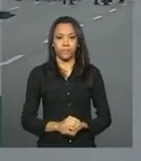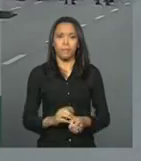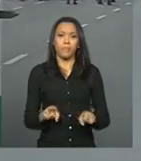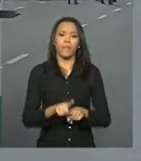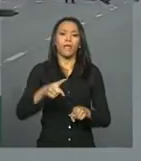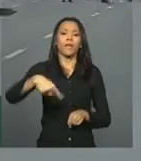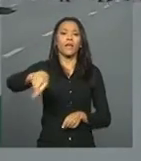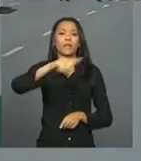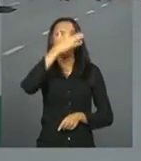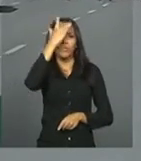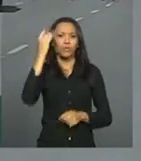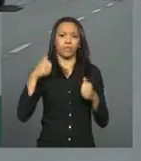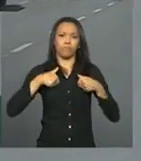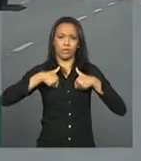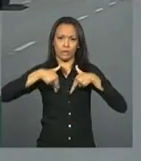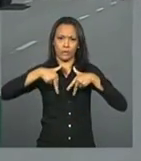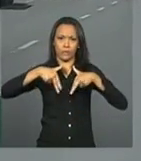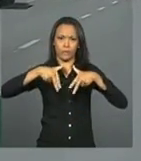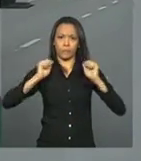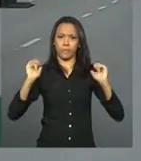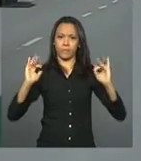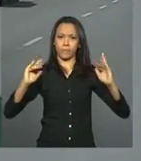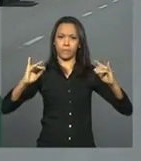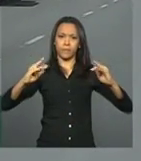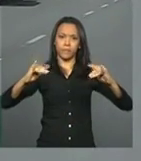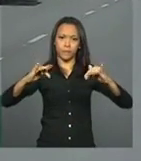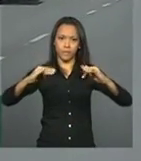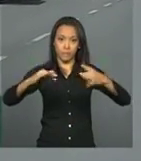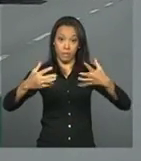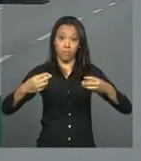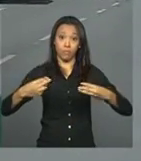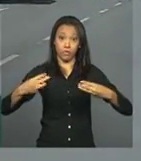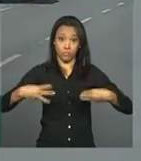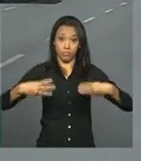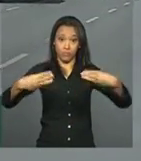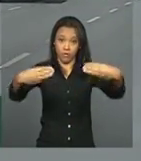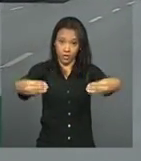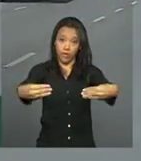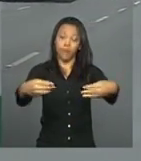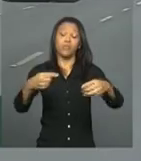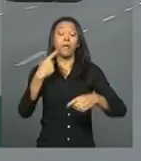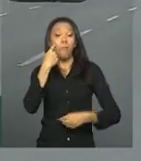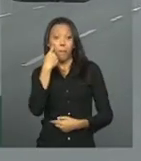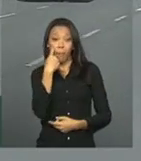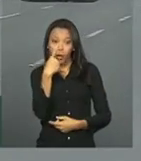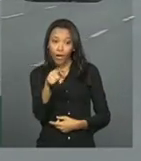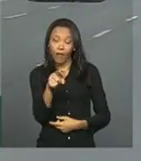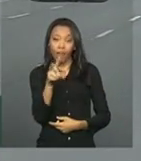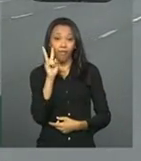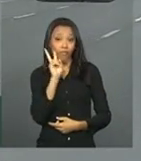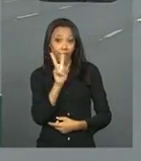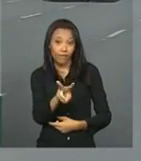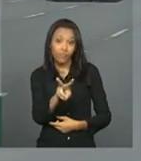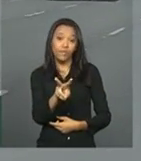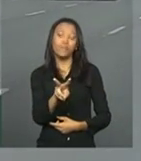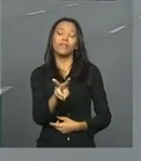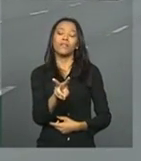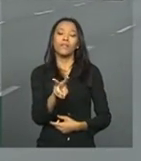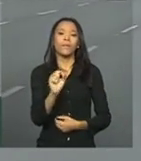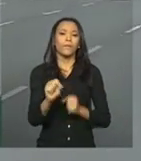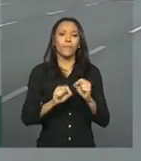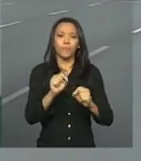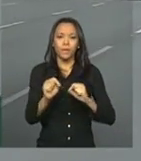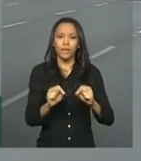População se deslocando, então, ó, do gramado da esplanada dos ministérios para conferir de perto. Cerimônia